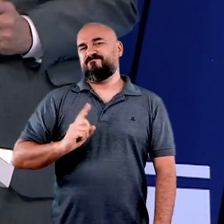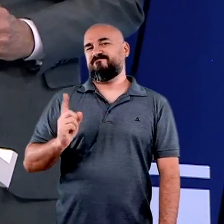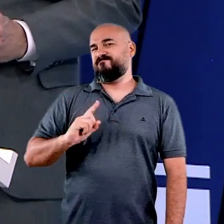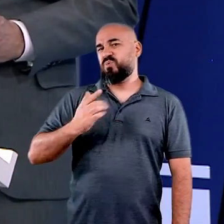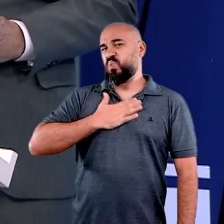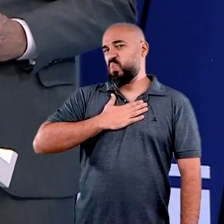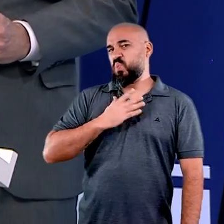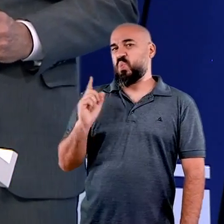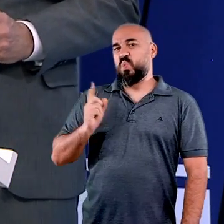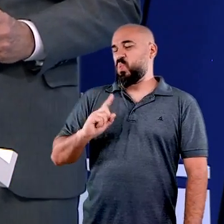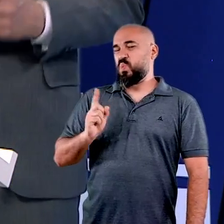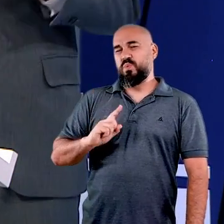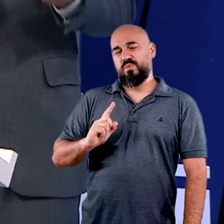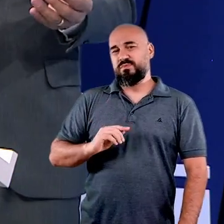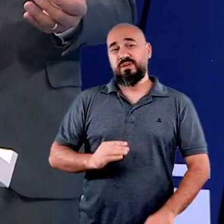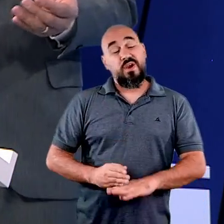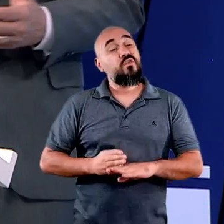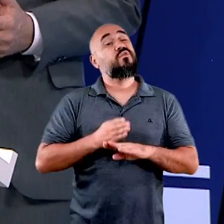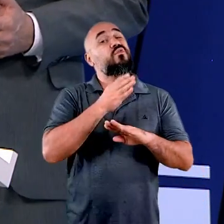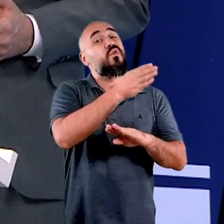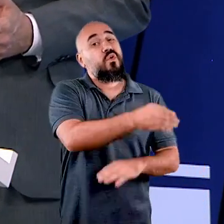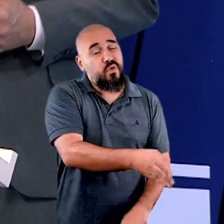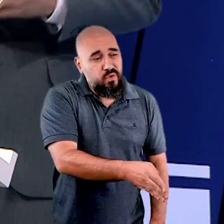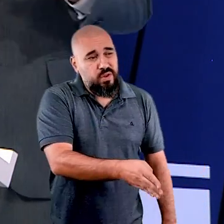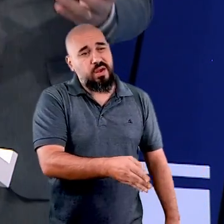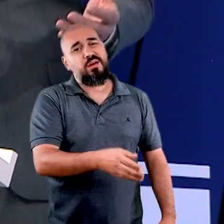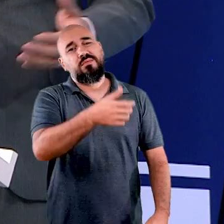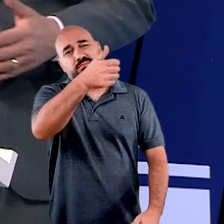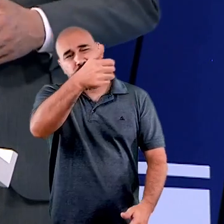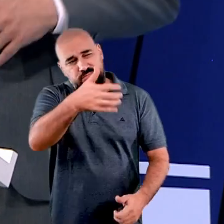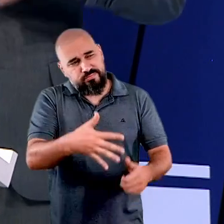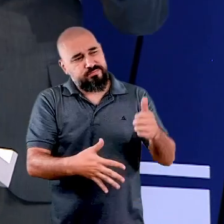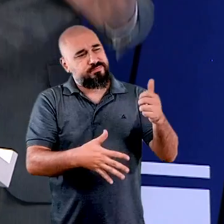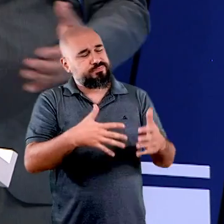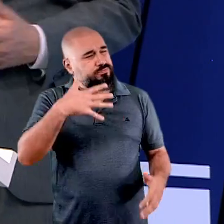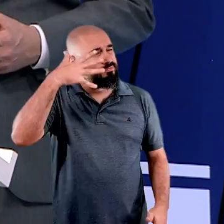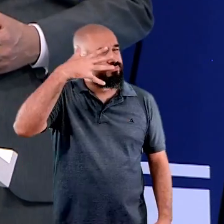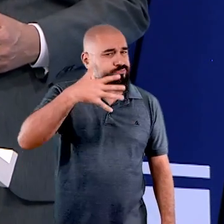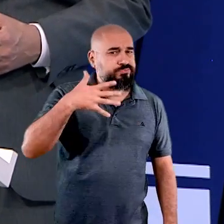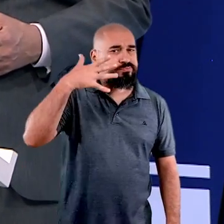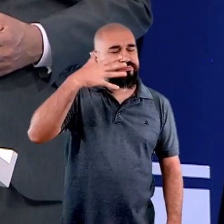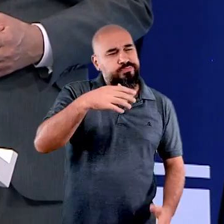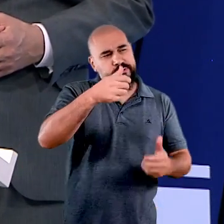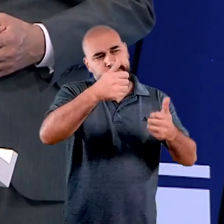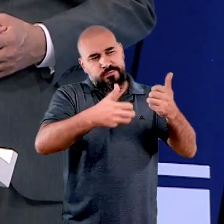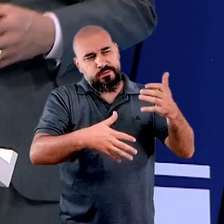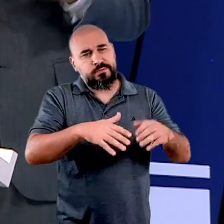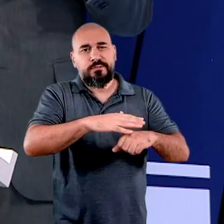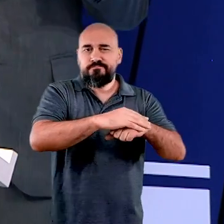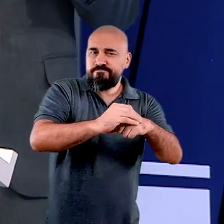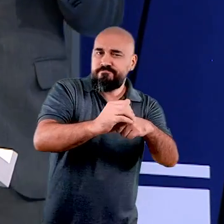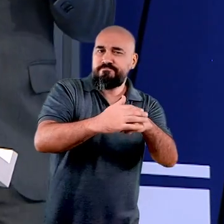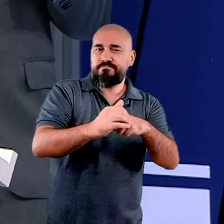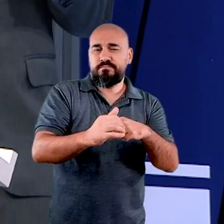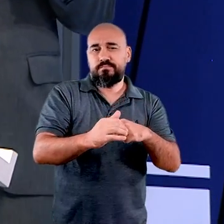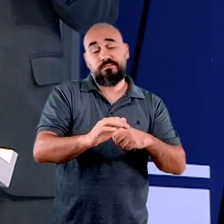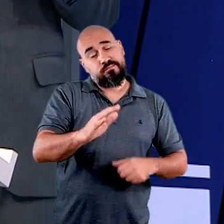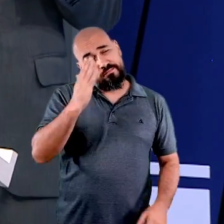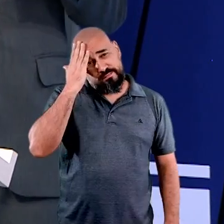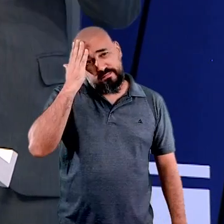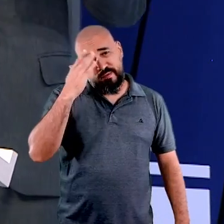em ir numa cerimônia fúnebre. Eu vou lá e a gente para pensar, para refletir. Ora, eu como